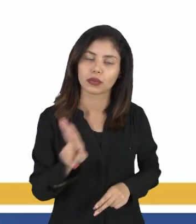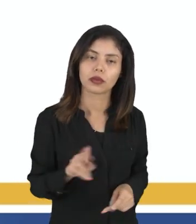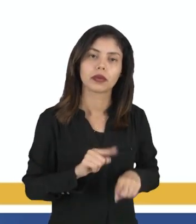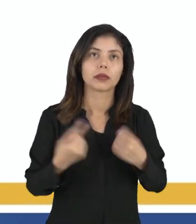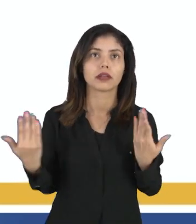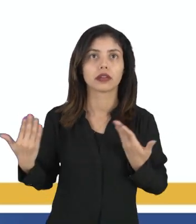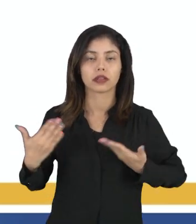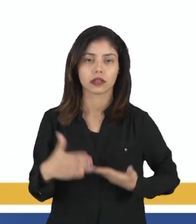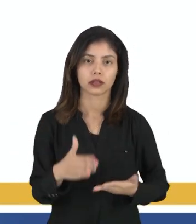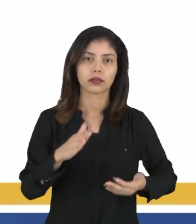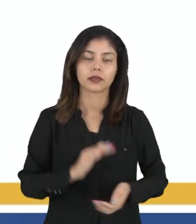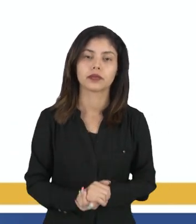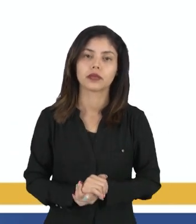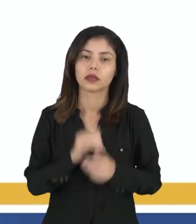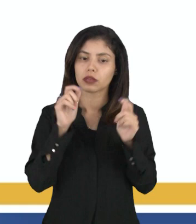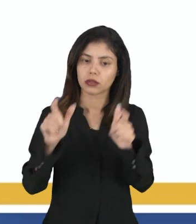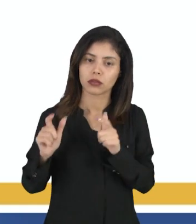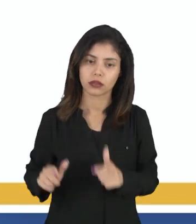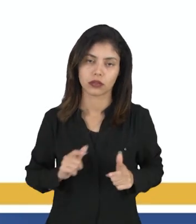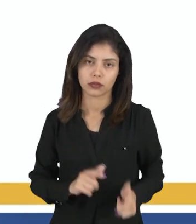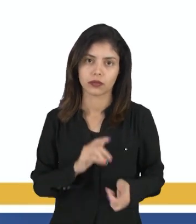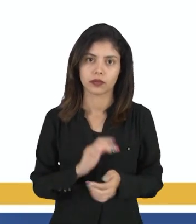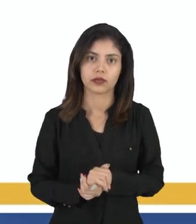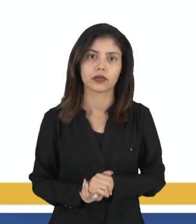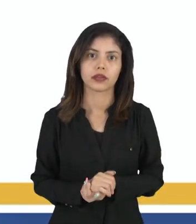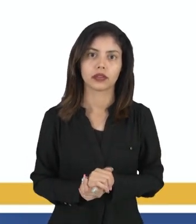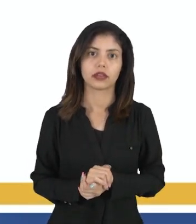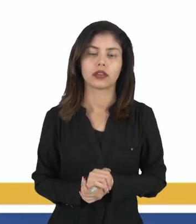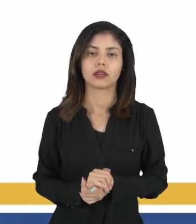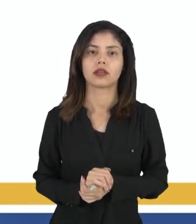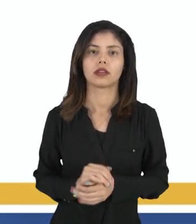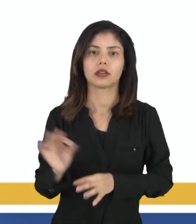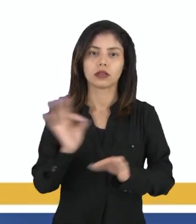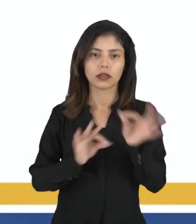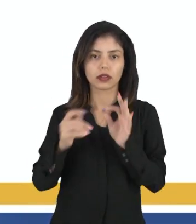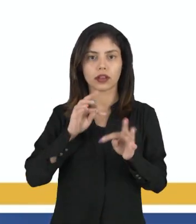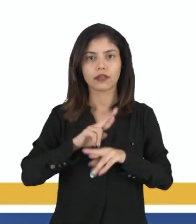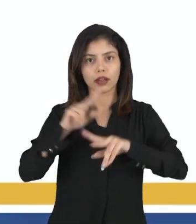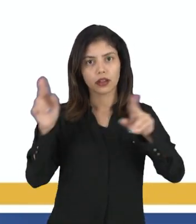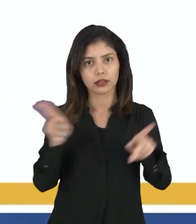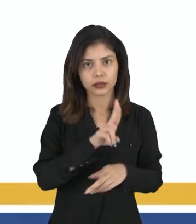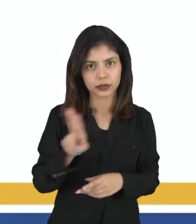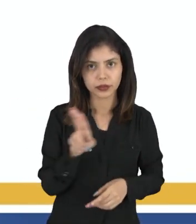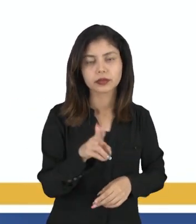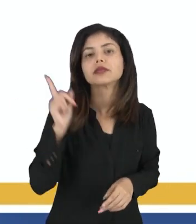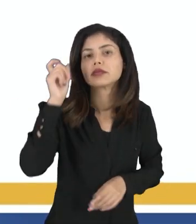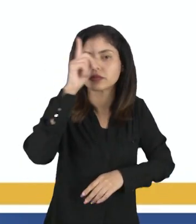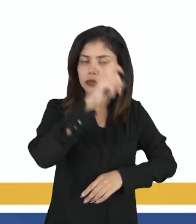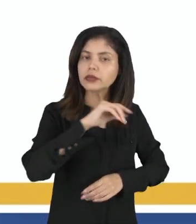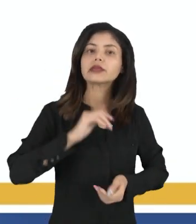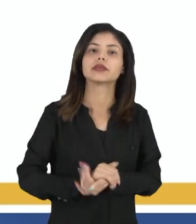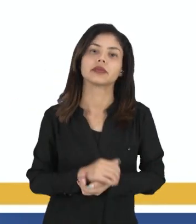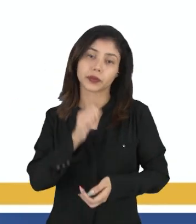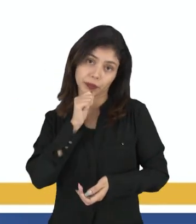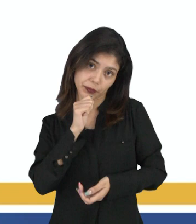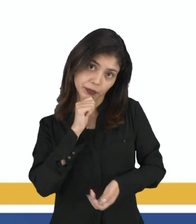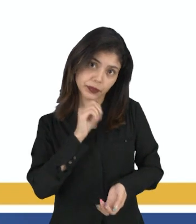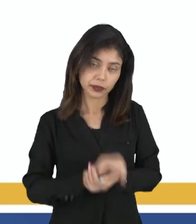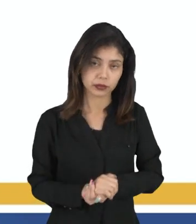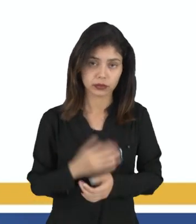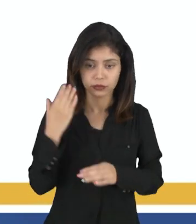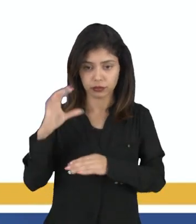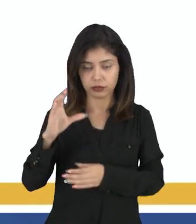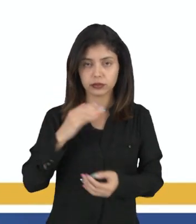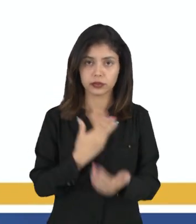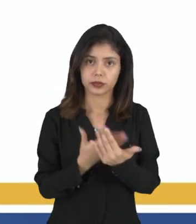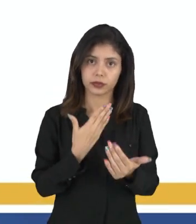você chega num local e esse organismo tem vários nomes, isso dificulta, né, os cientistas quando eles vão estudar